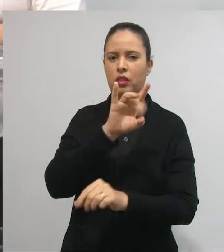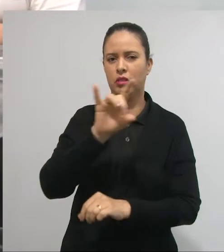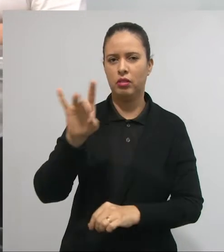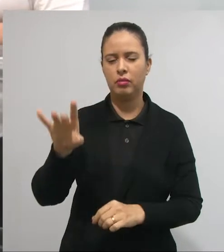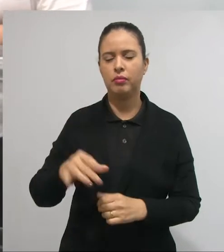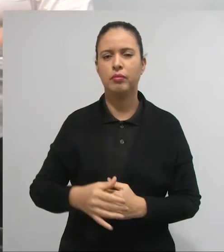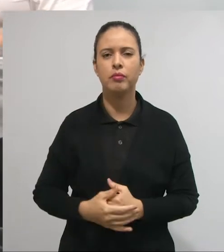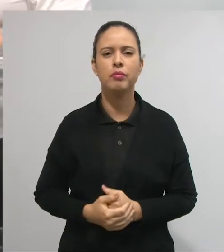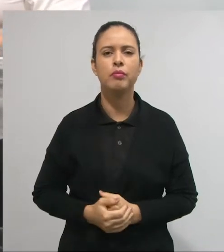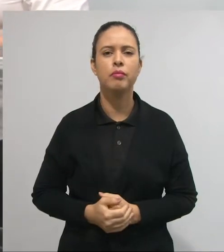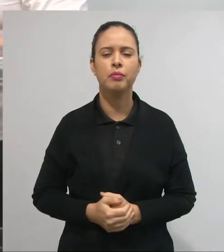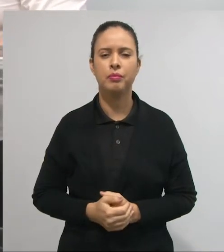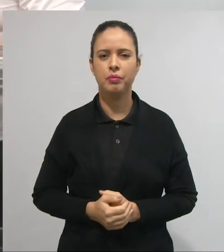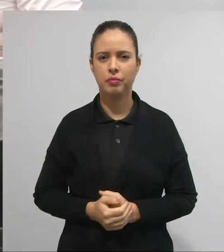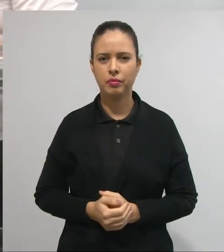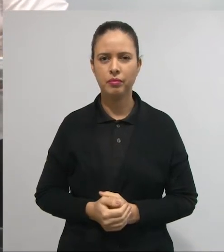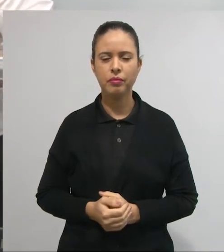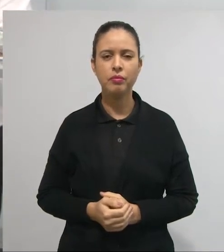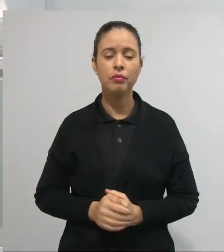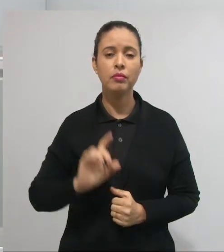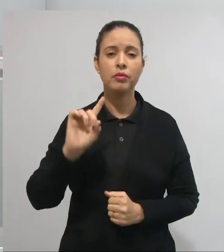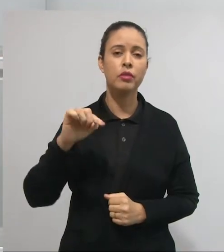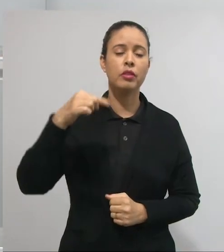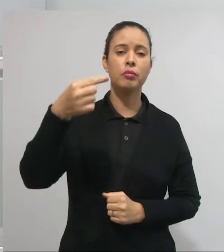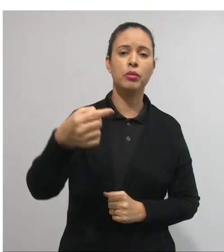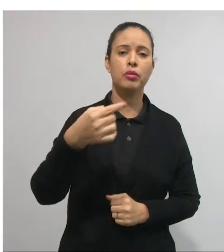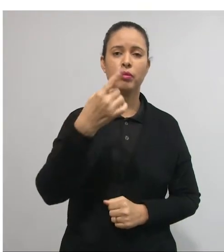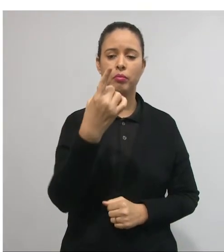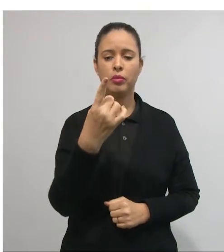certo? E depois, a partir então de